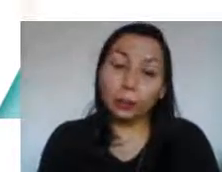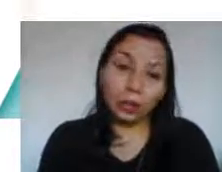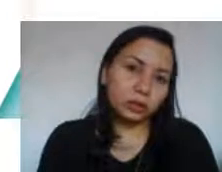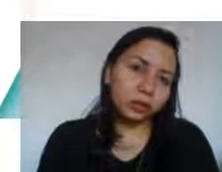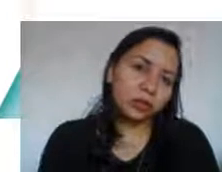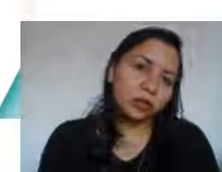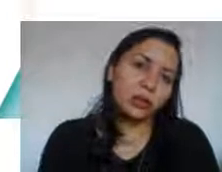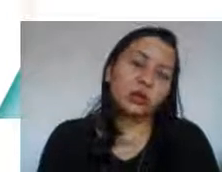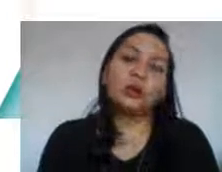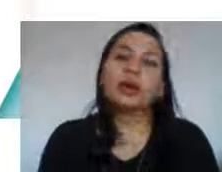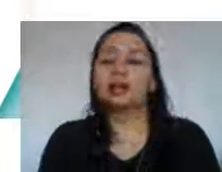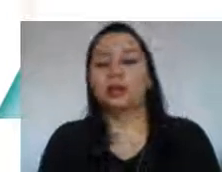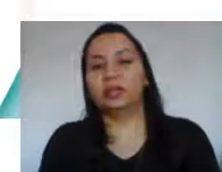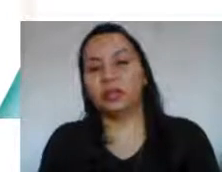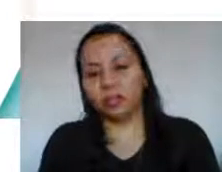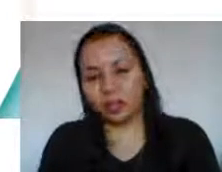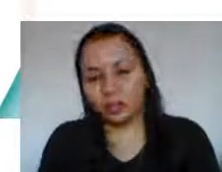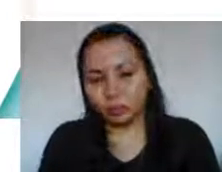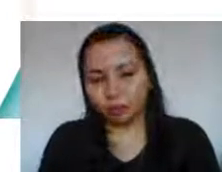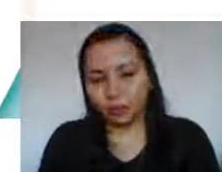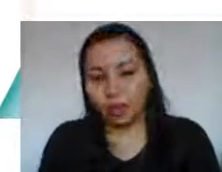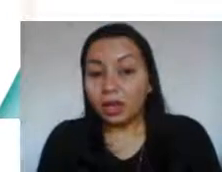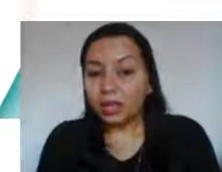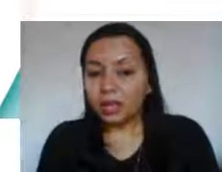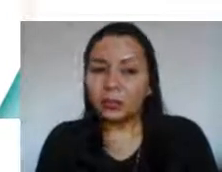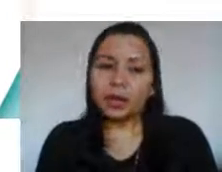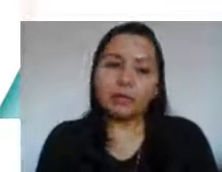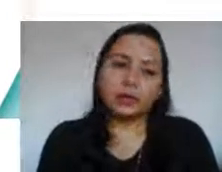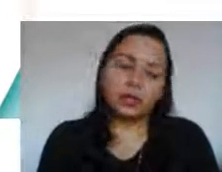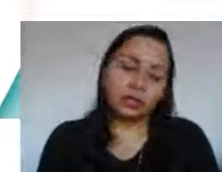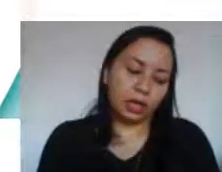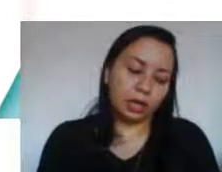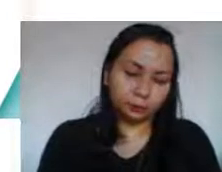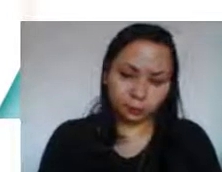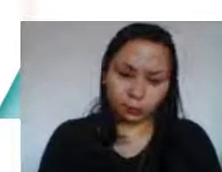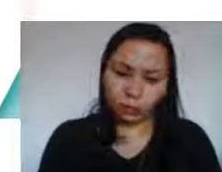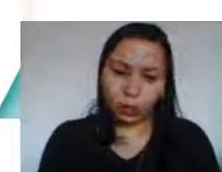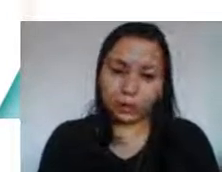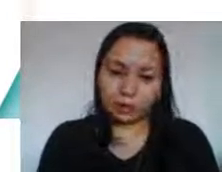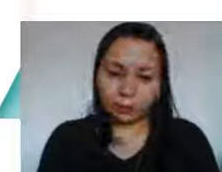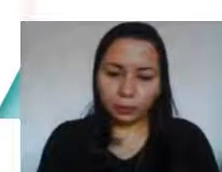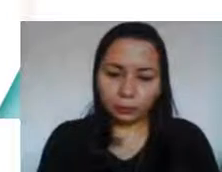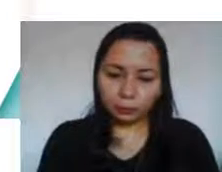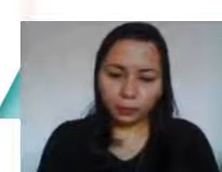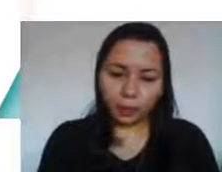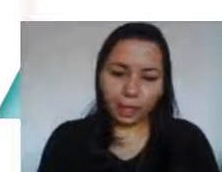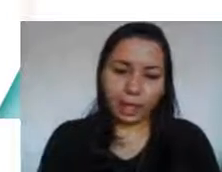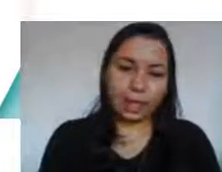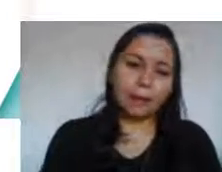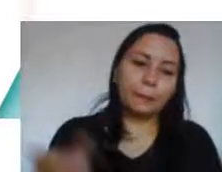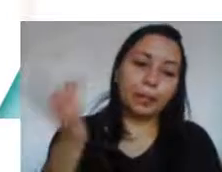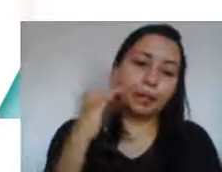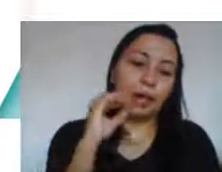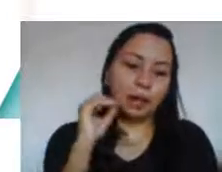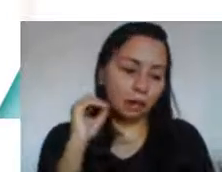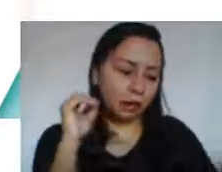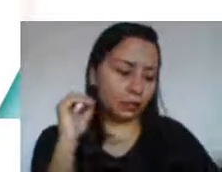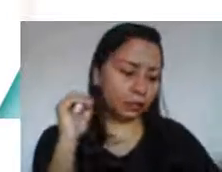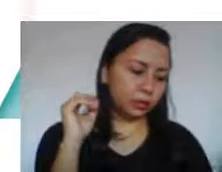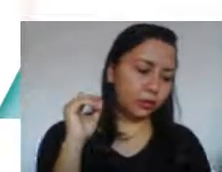se comporta, de como que a natureza tende a agir. E aqui no gráfico a gente tem um exemplo,